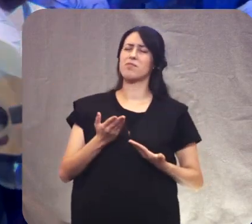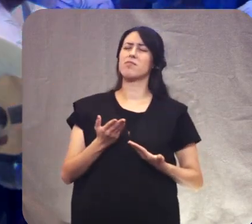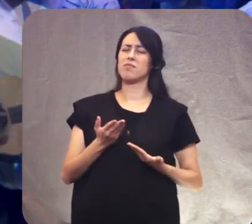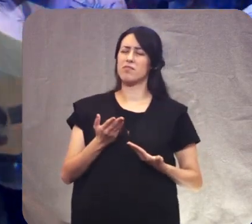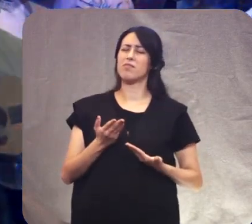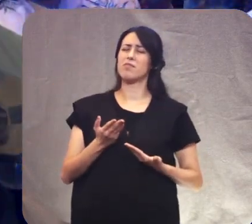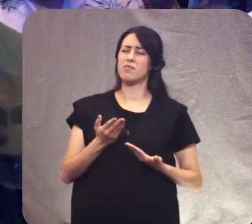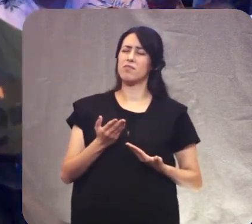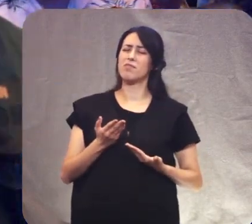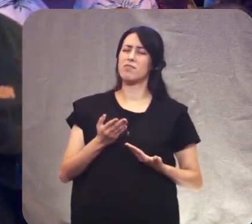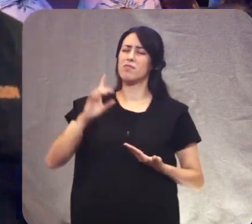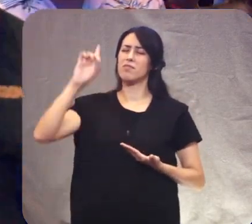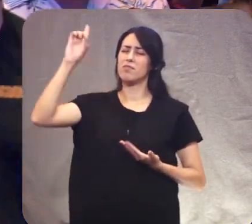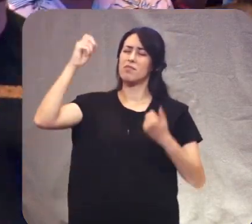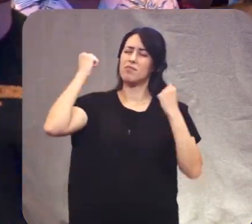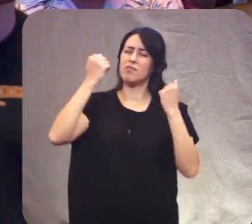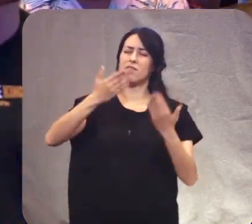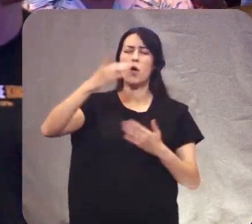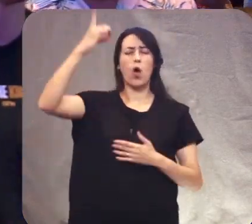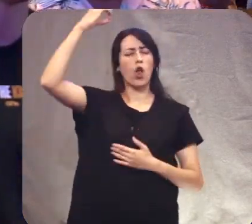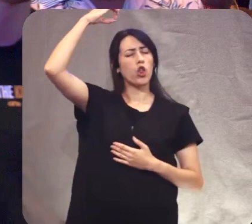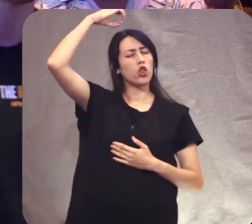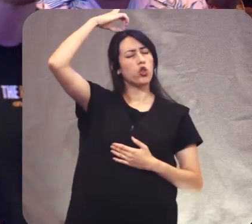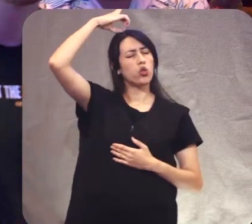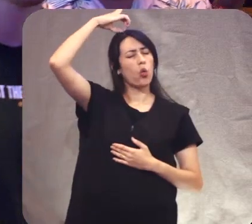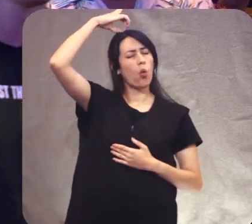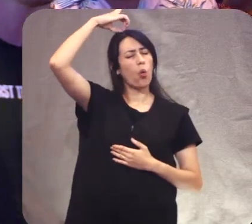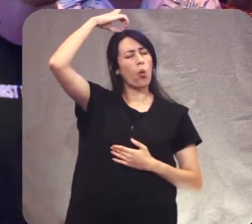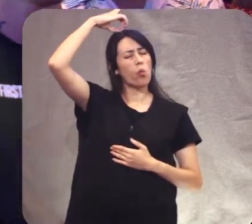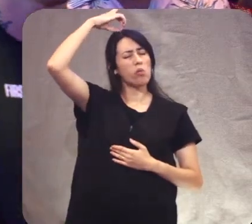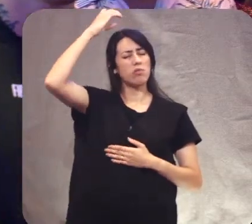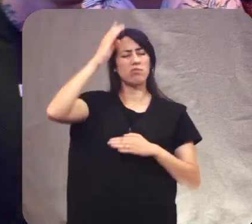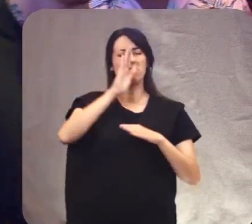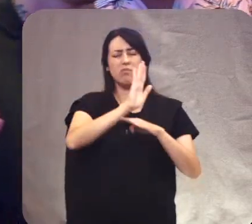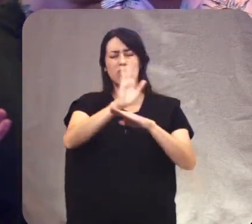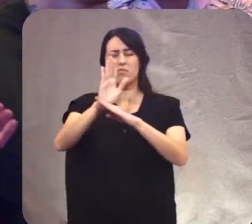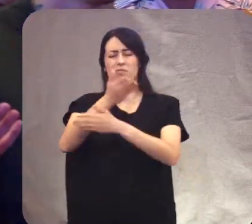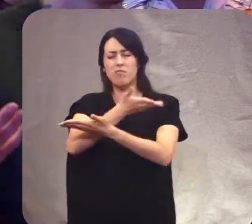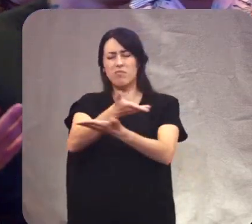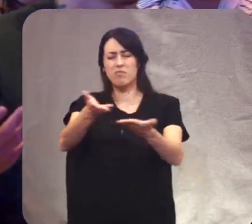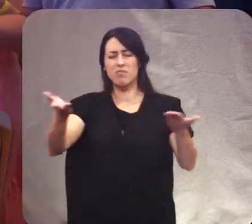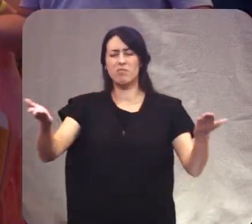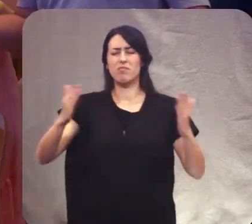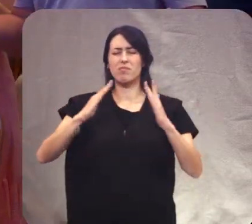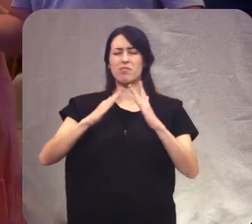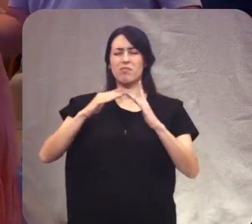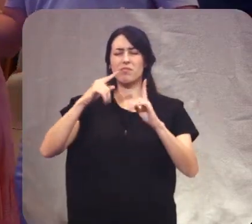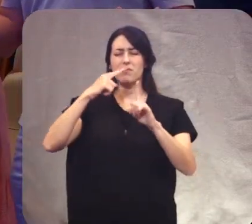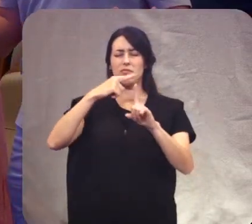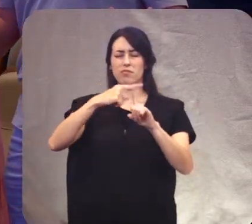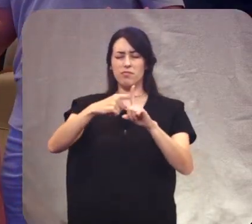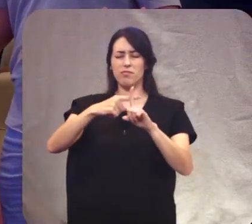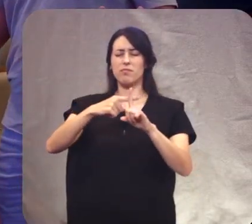Derrama os teus dons e as tuas capacitações, os teus carismas sobre esta igreja.